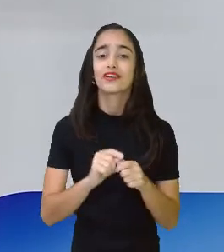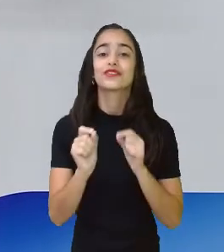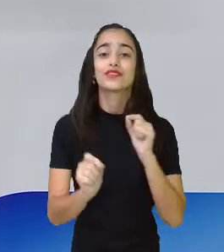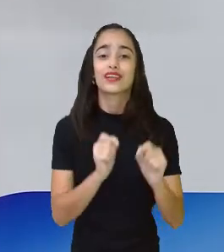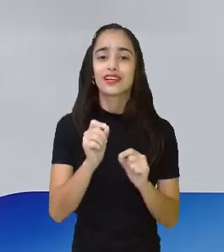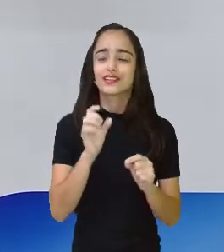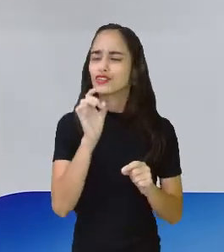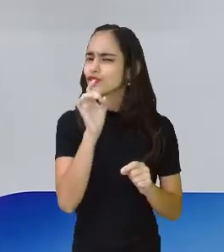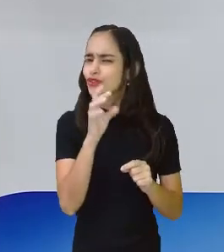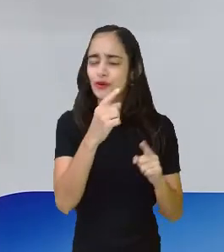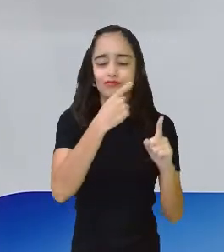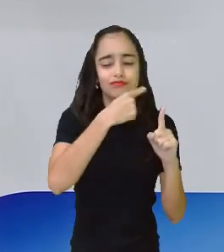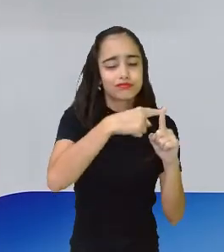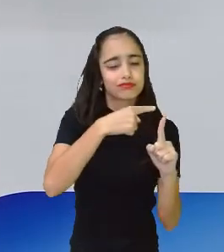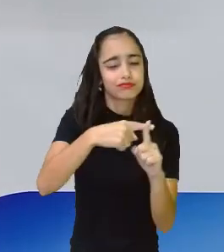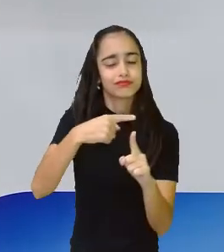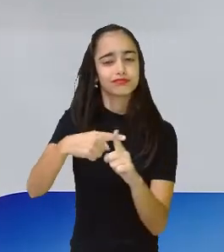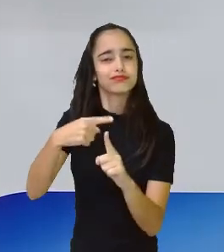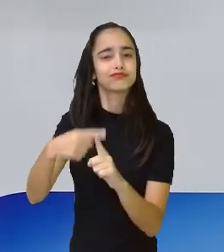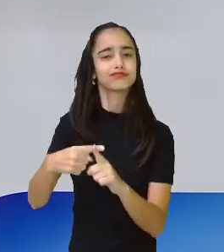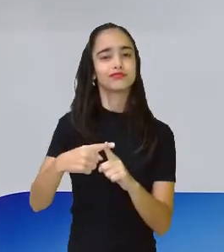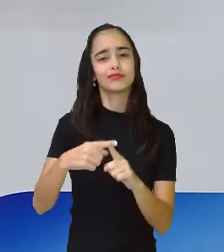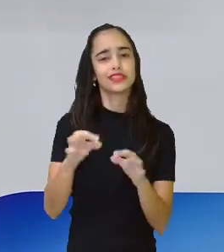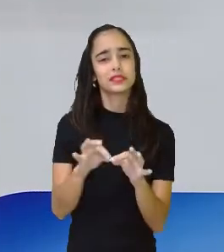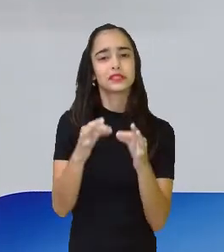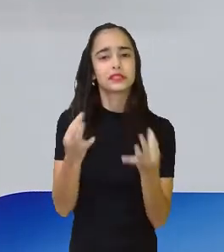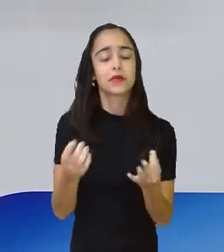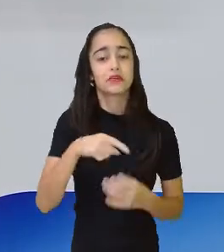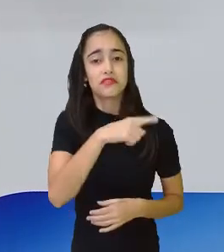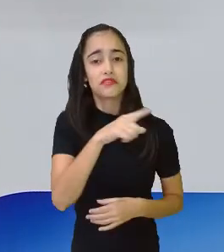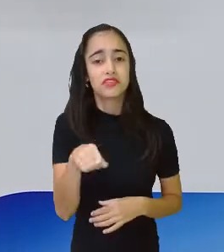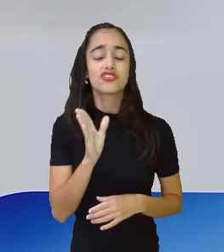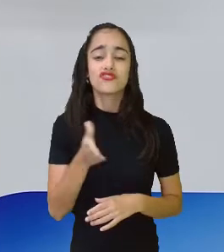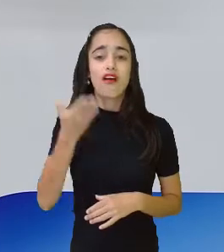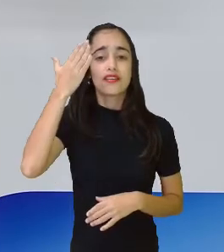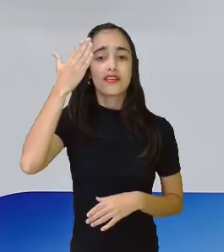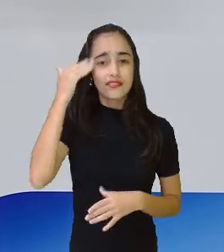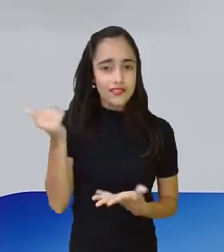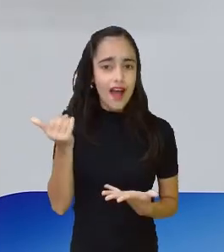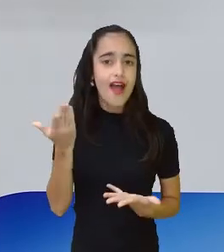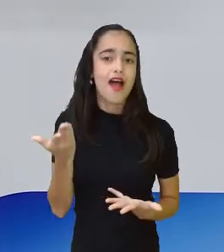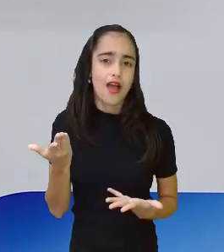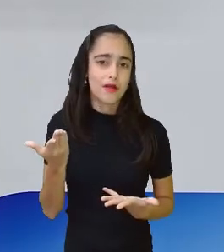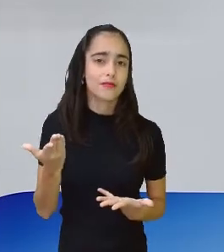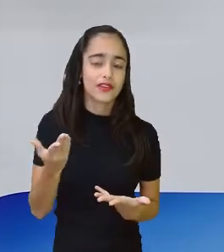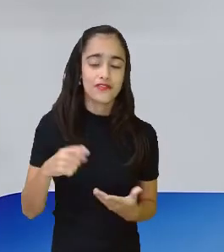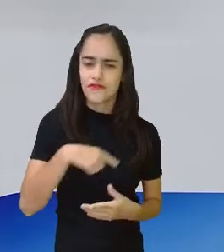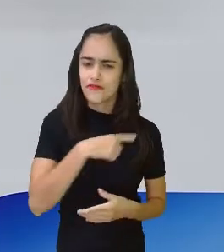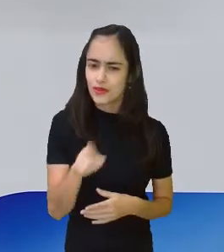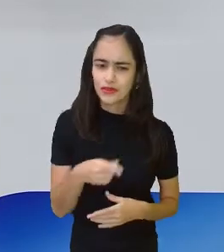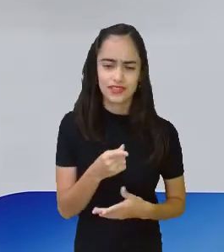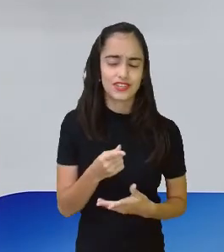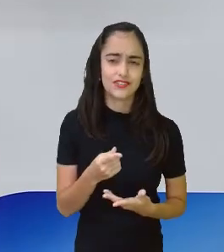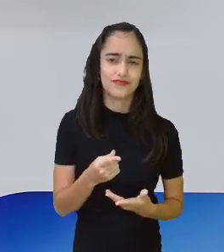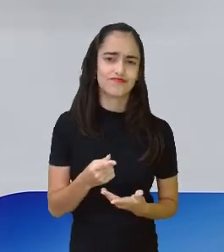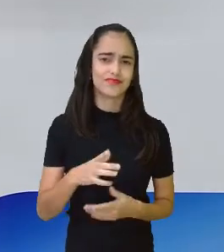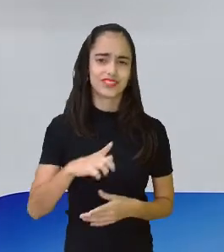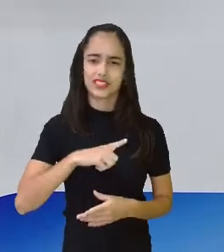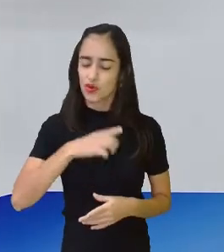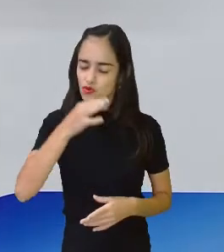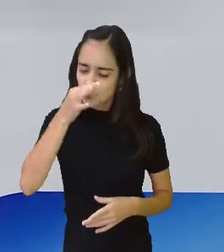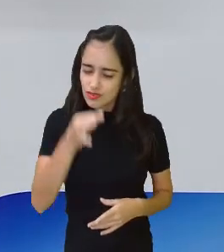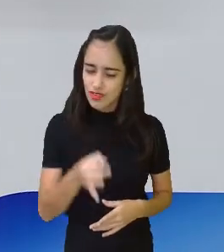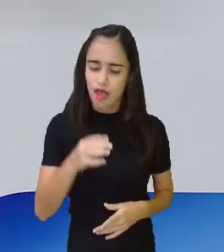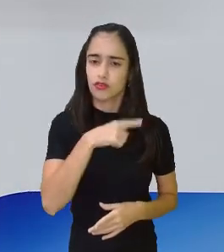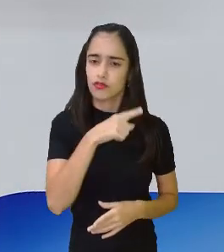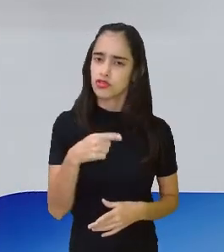adição simples que vocês estão cansados, cansadas de fazer. E eu tenho certeza que não tem dificuldade nenhuma com isso.